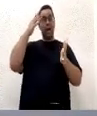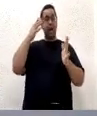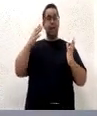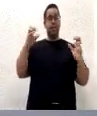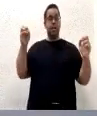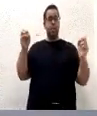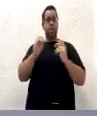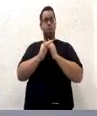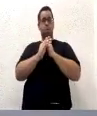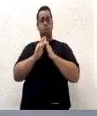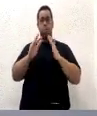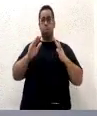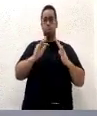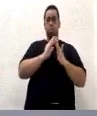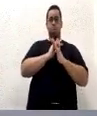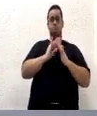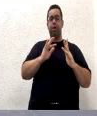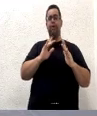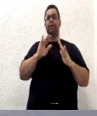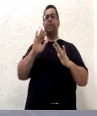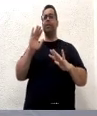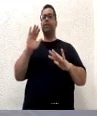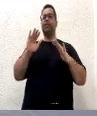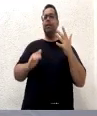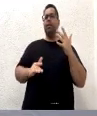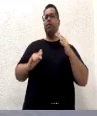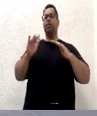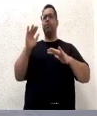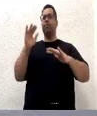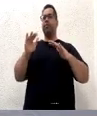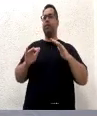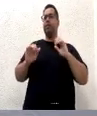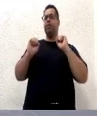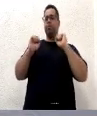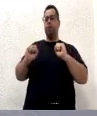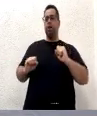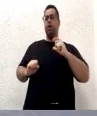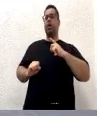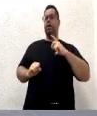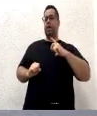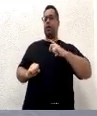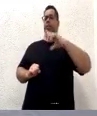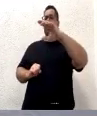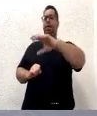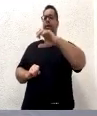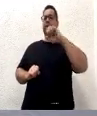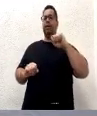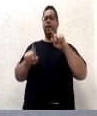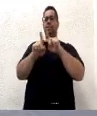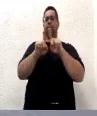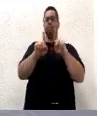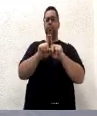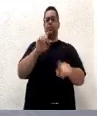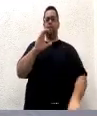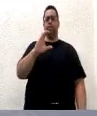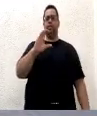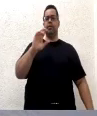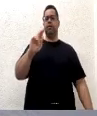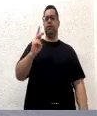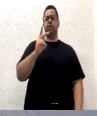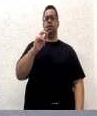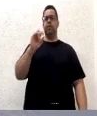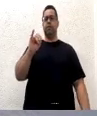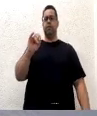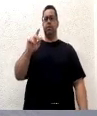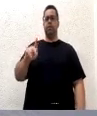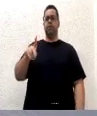também começamos a ter algum pouco de casos de chikungunya, porque está muito mais vinculado ao litoral, e a gente sabe que teve muitas pessoas também que viajaram